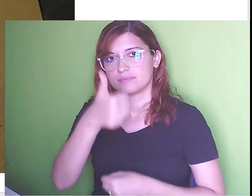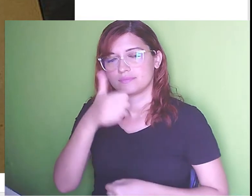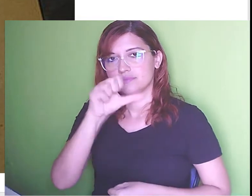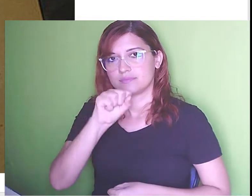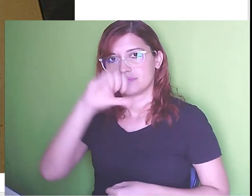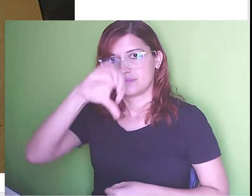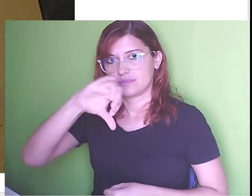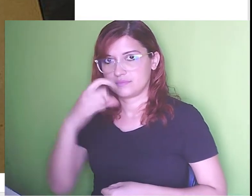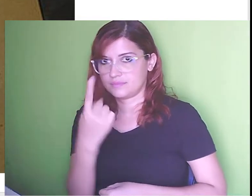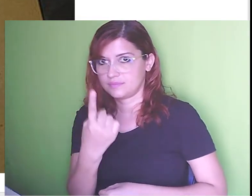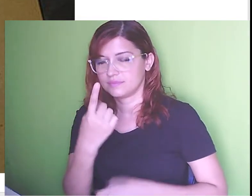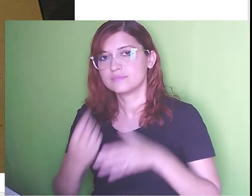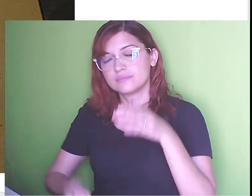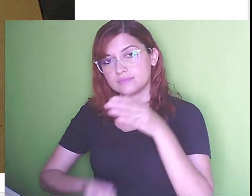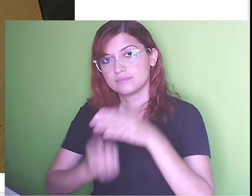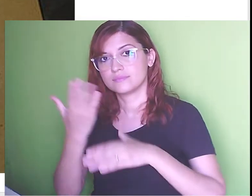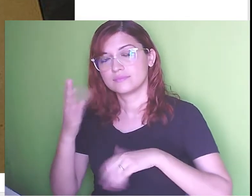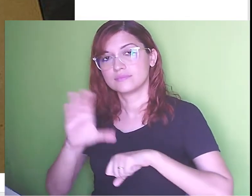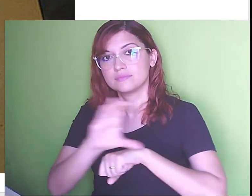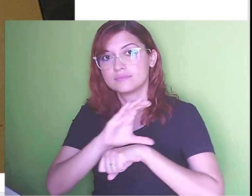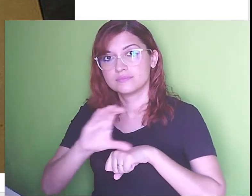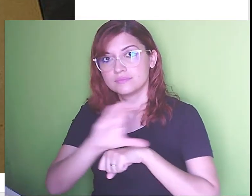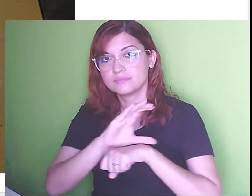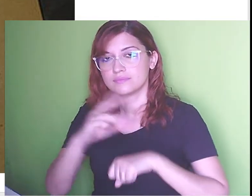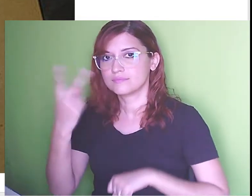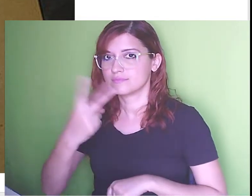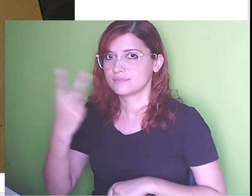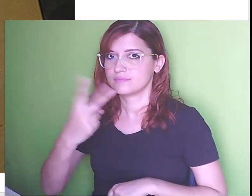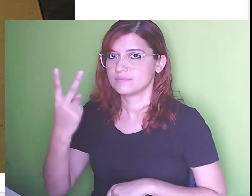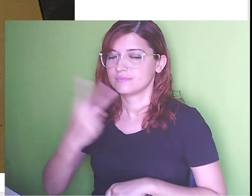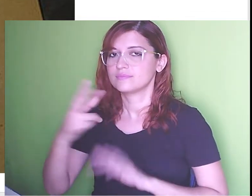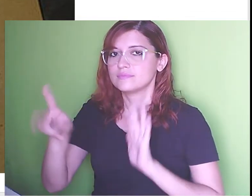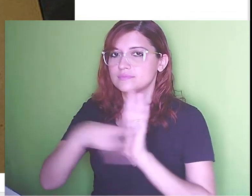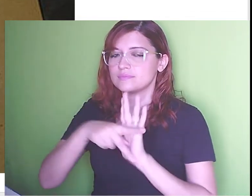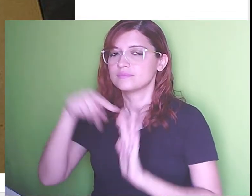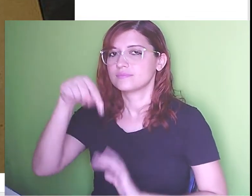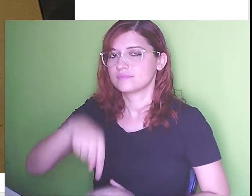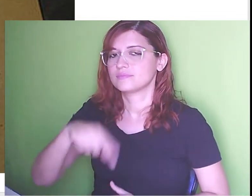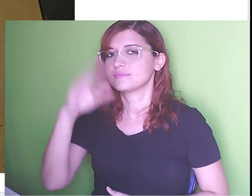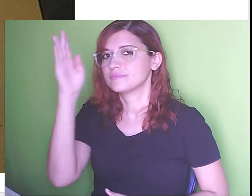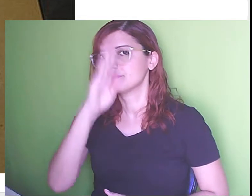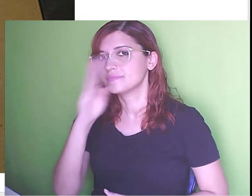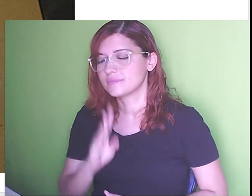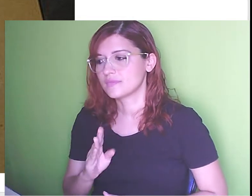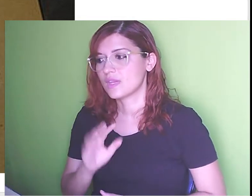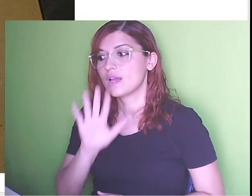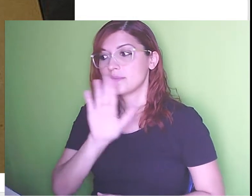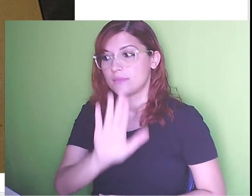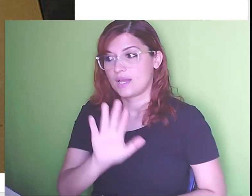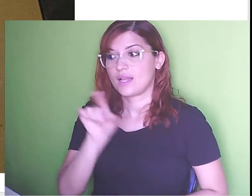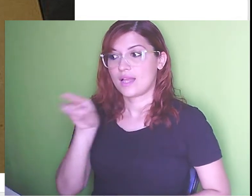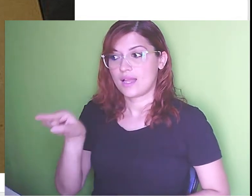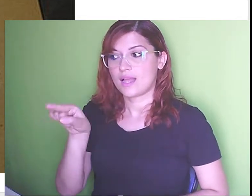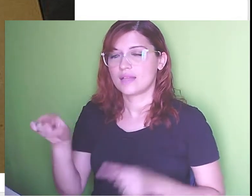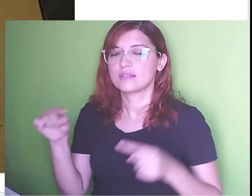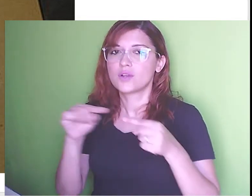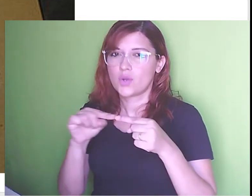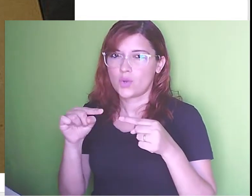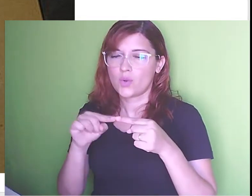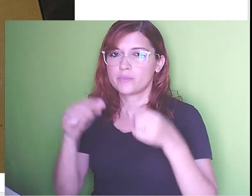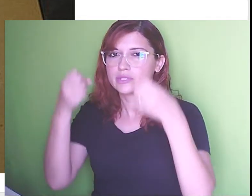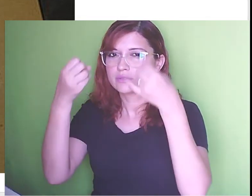Em 1891, foi criada a segunda Constituição do Brasil, mas